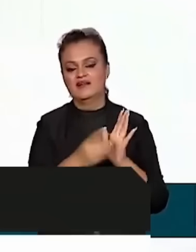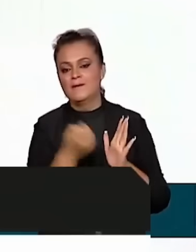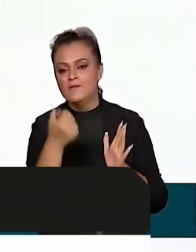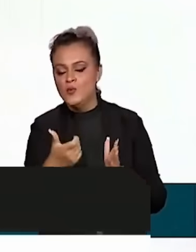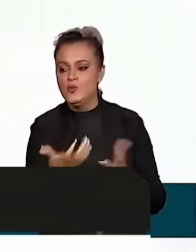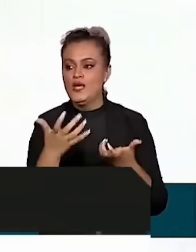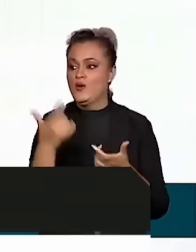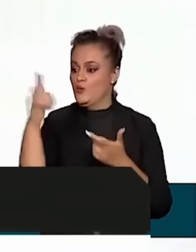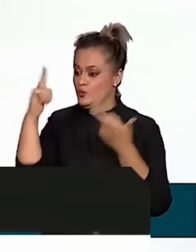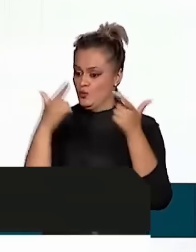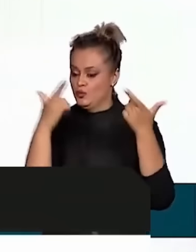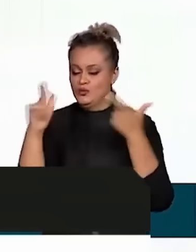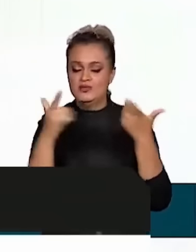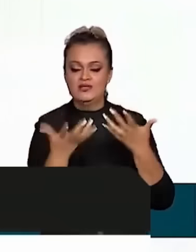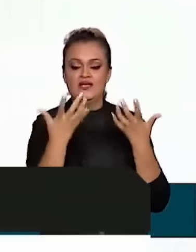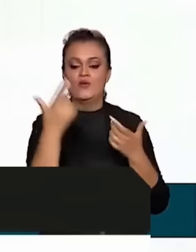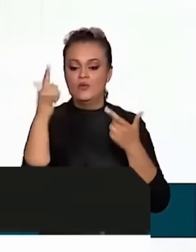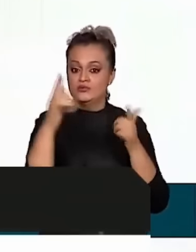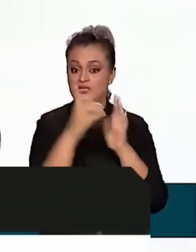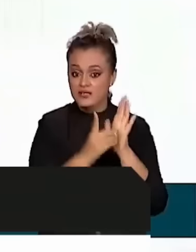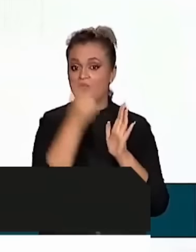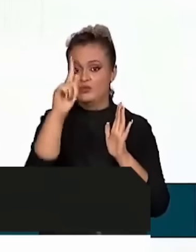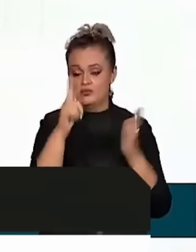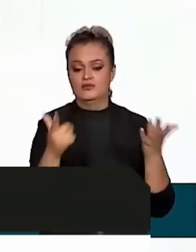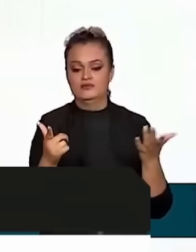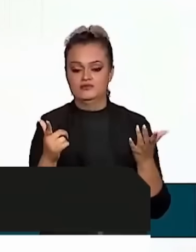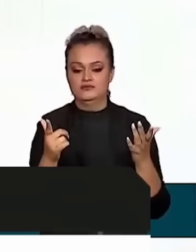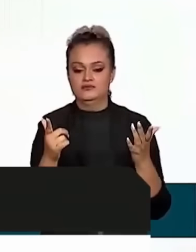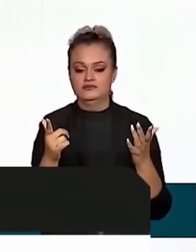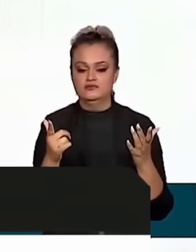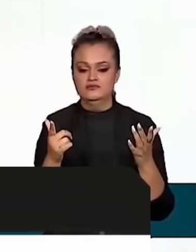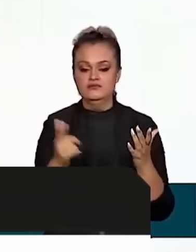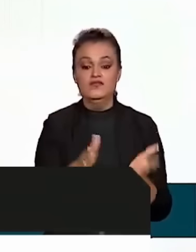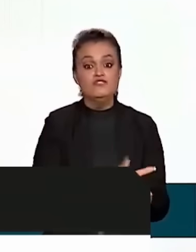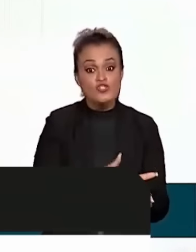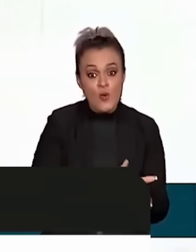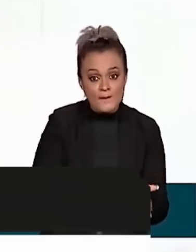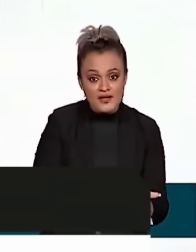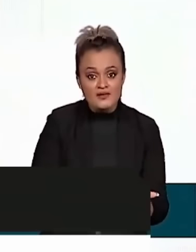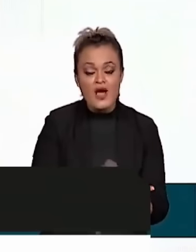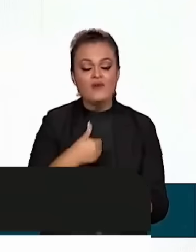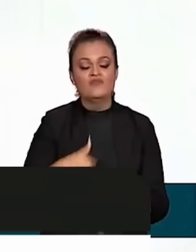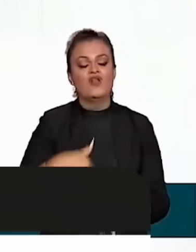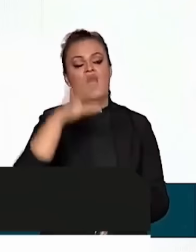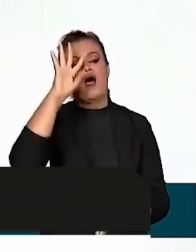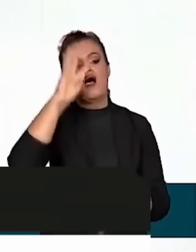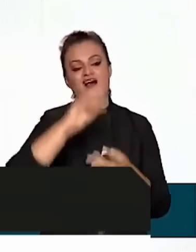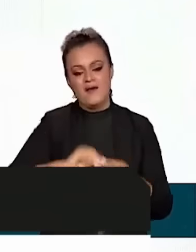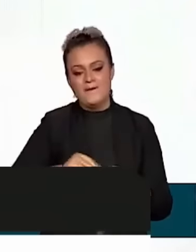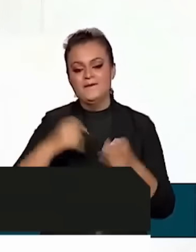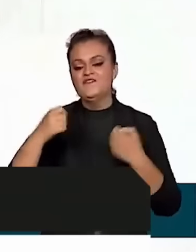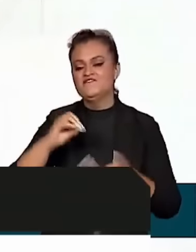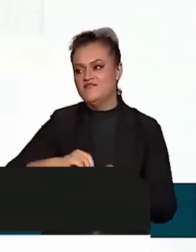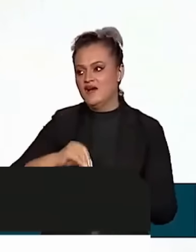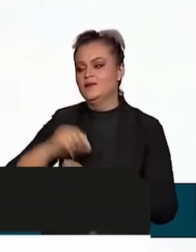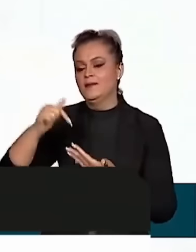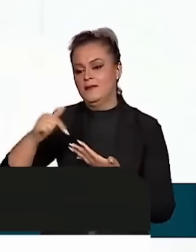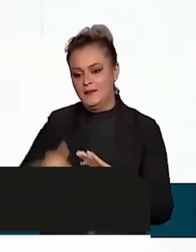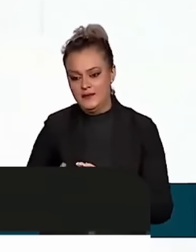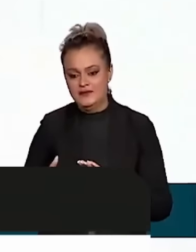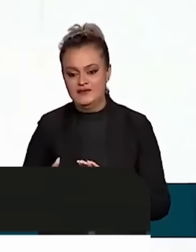aprovar os pedidos que estão lá, porque não é possível o povo não poder comprar remédio porque a Anvisa não libera. Essa é